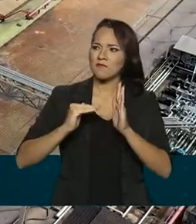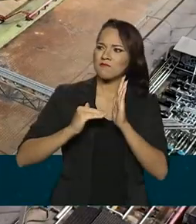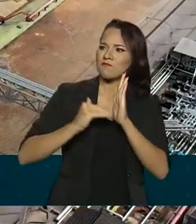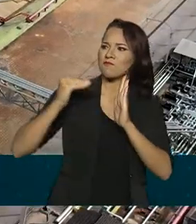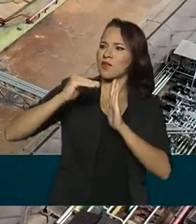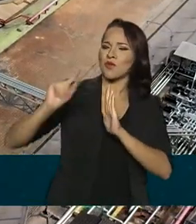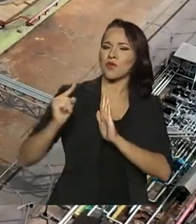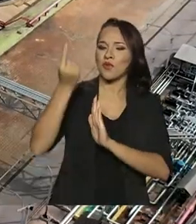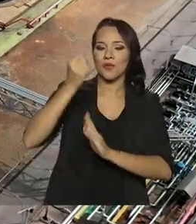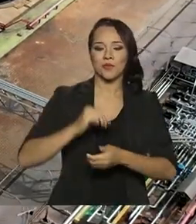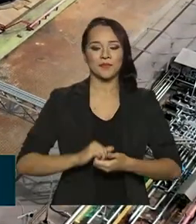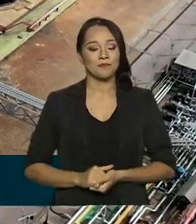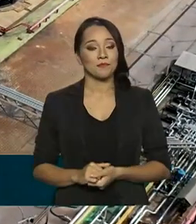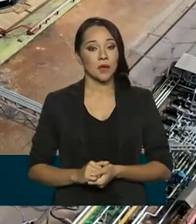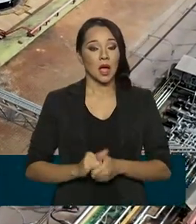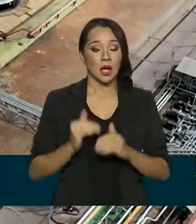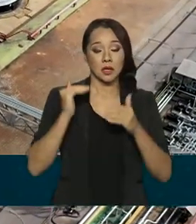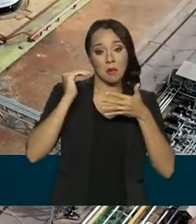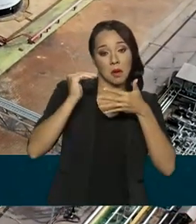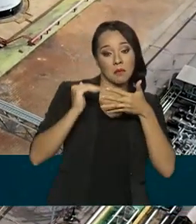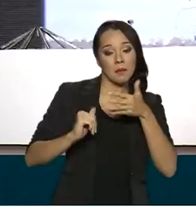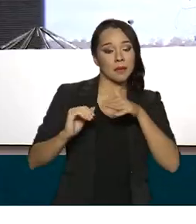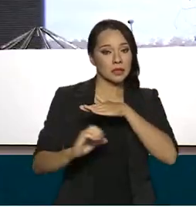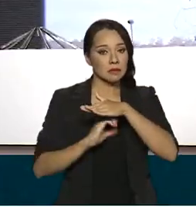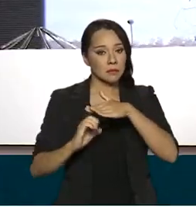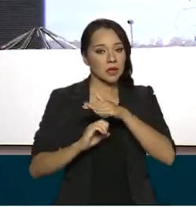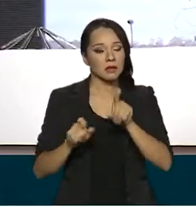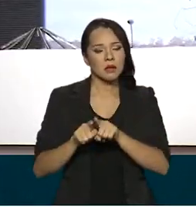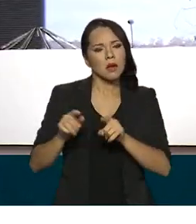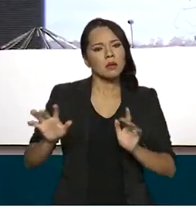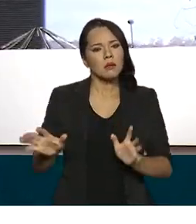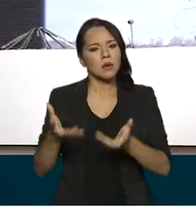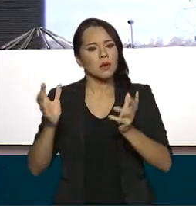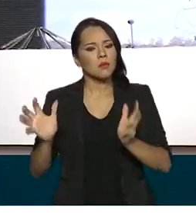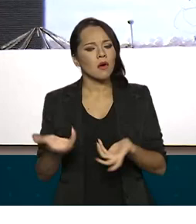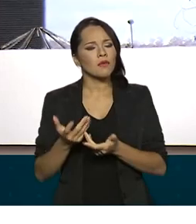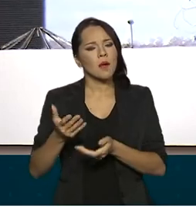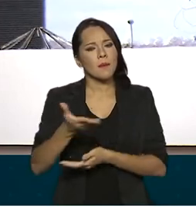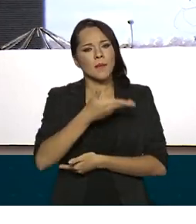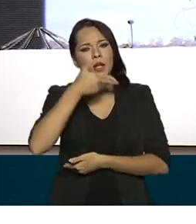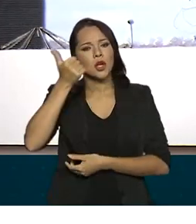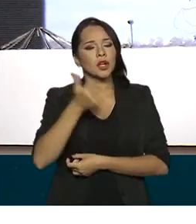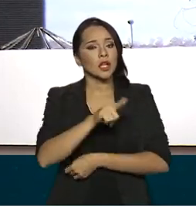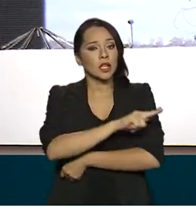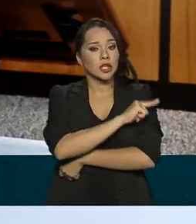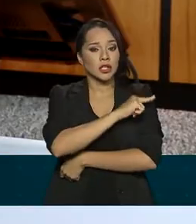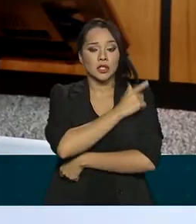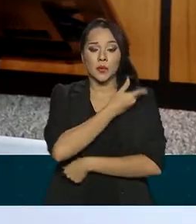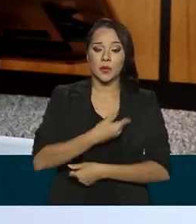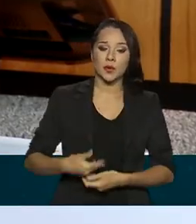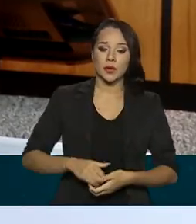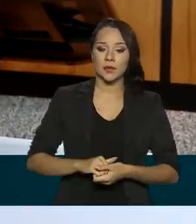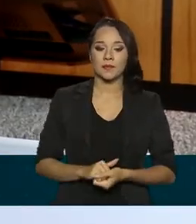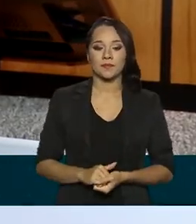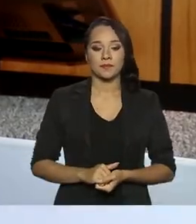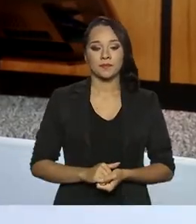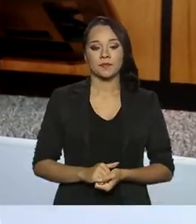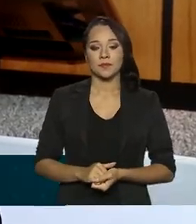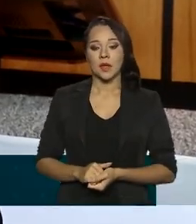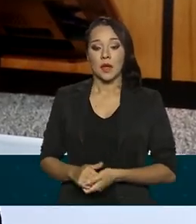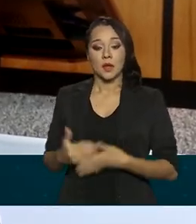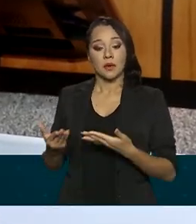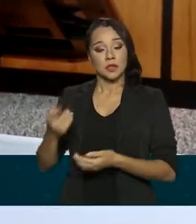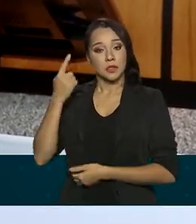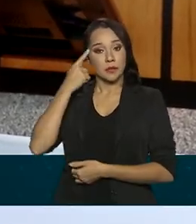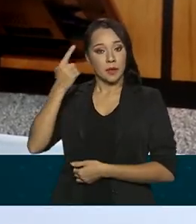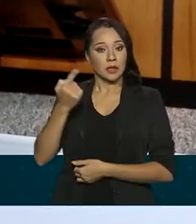nível 1 a classificação das empresas também busca promover a melhoria da gestão pública quando a gente pensa